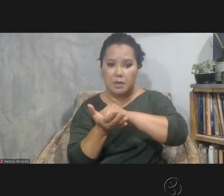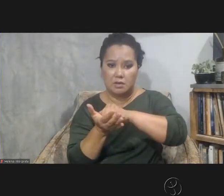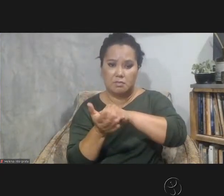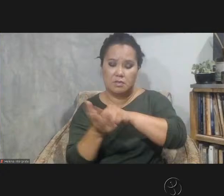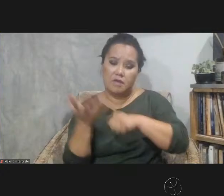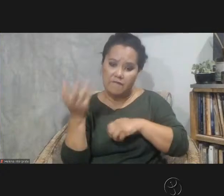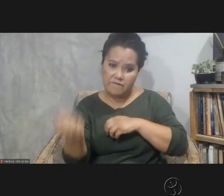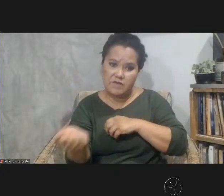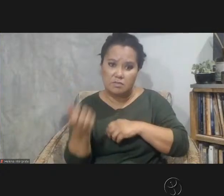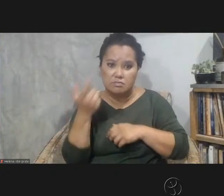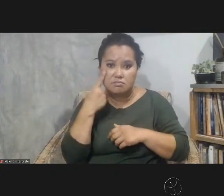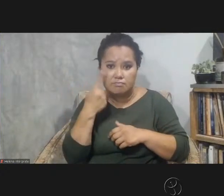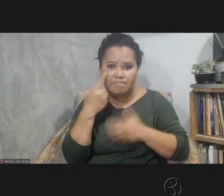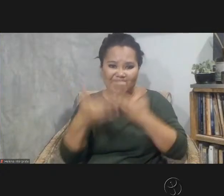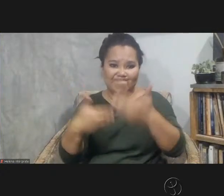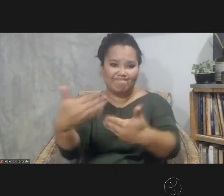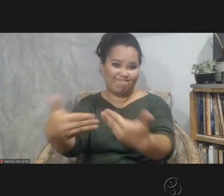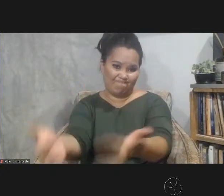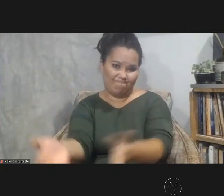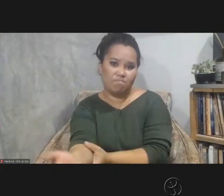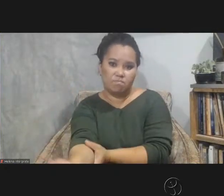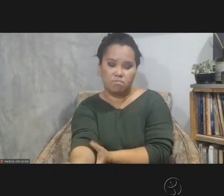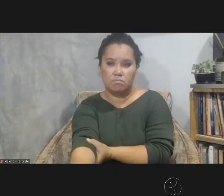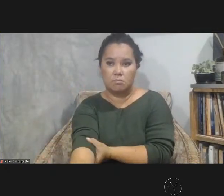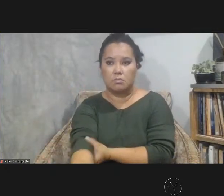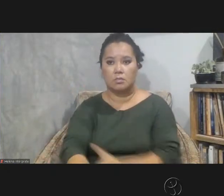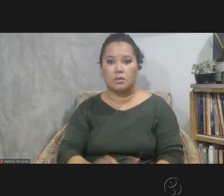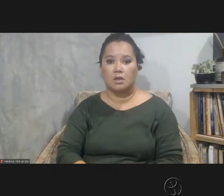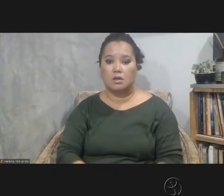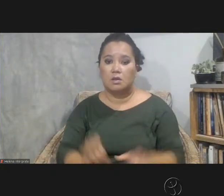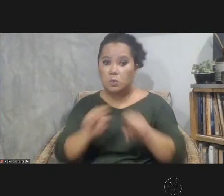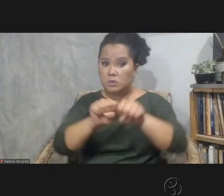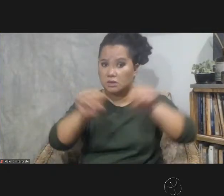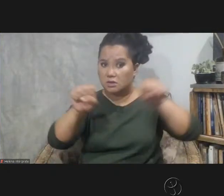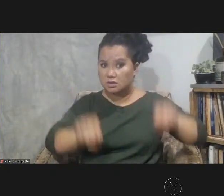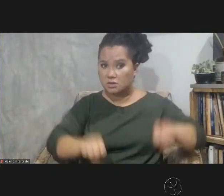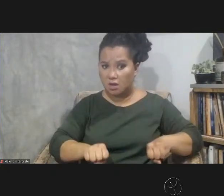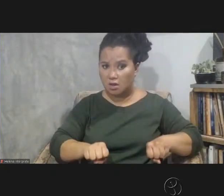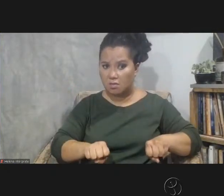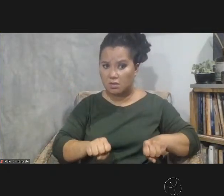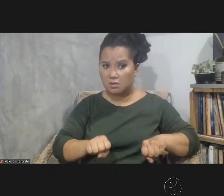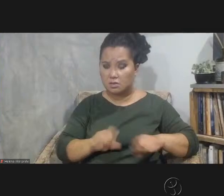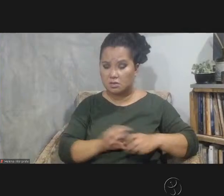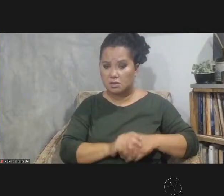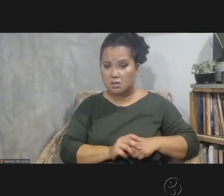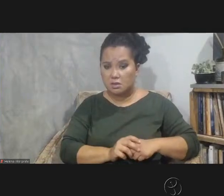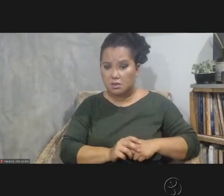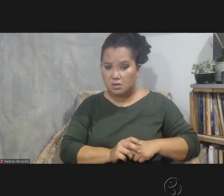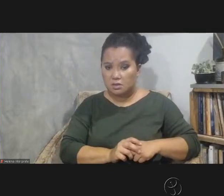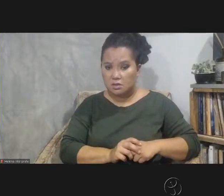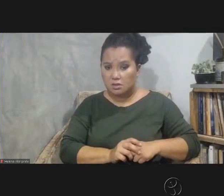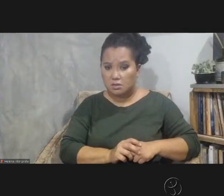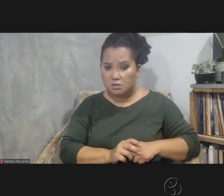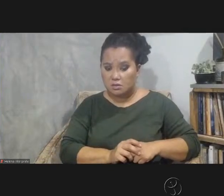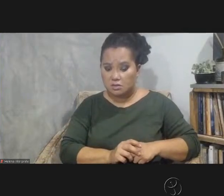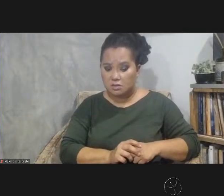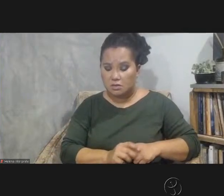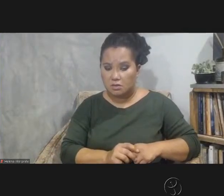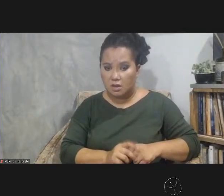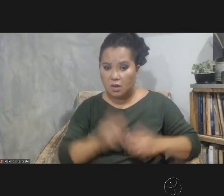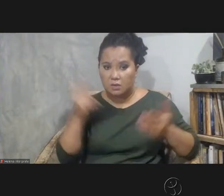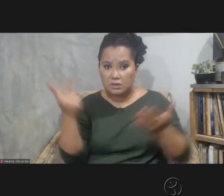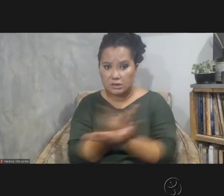Os sistemas educacionais não foram poupados na reação neoliberal, como foi